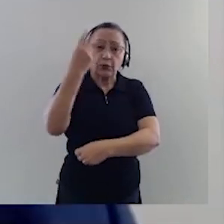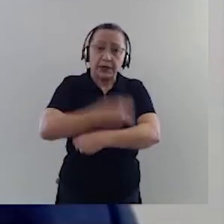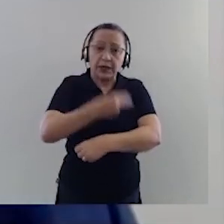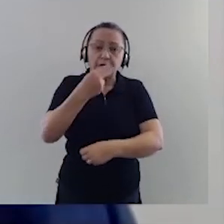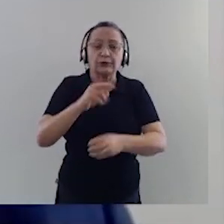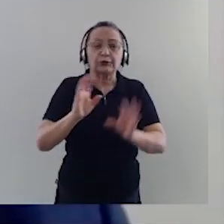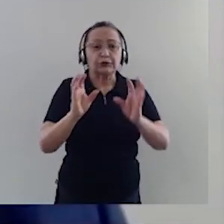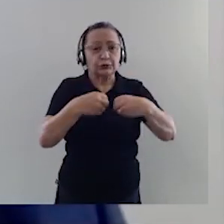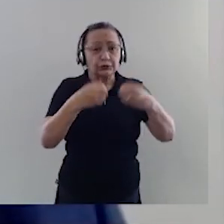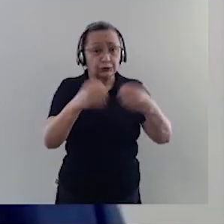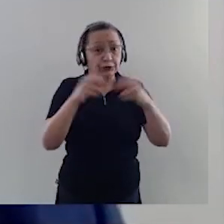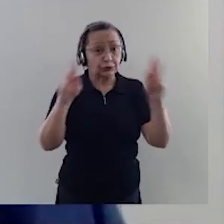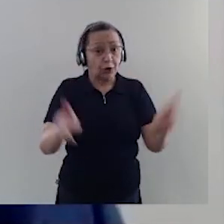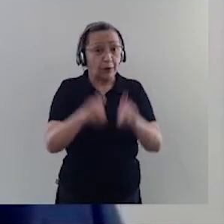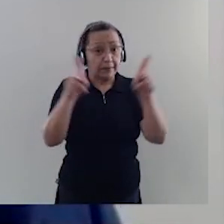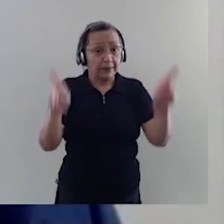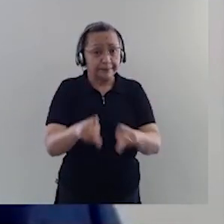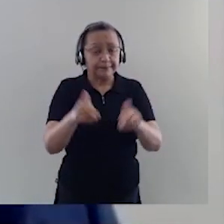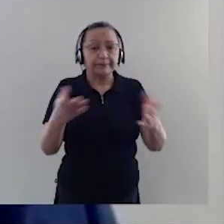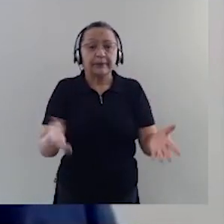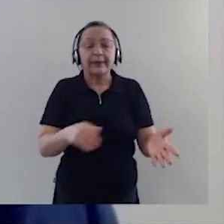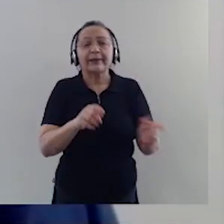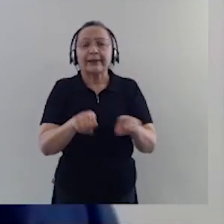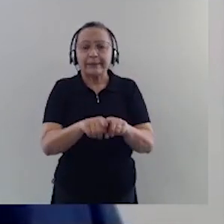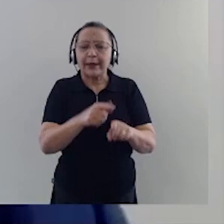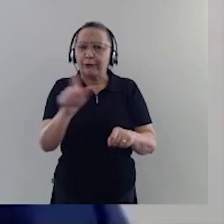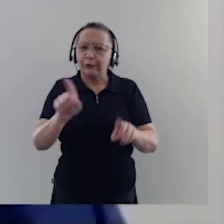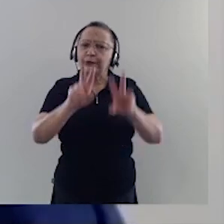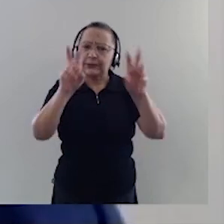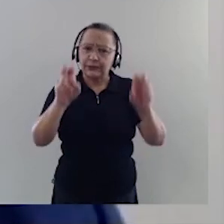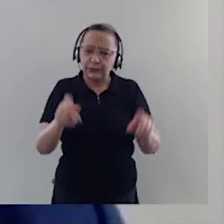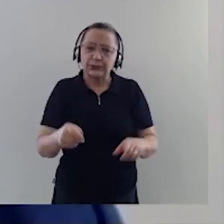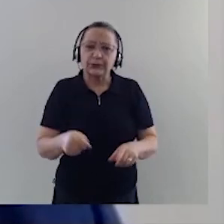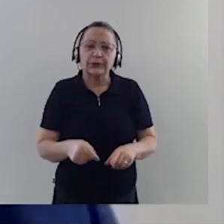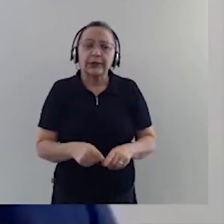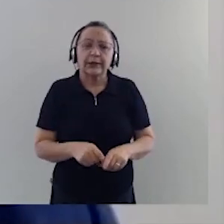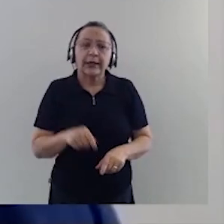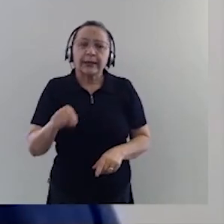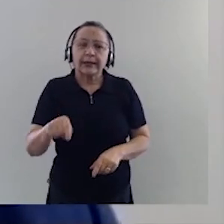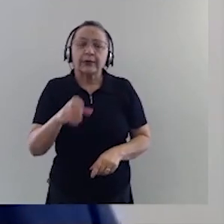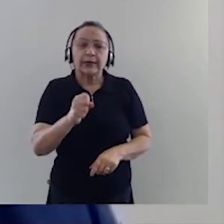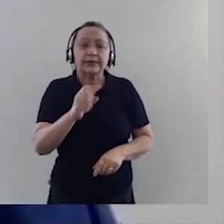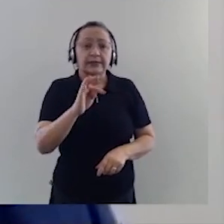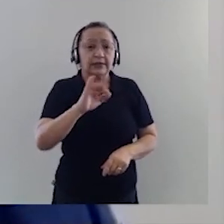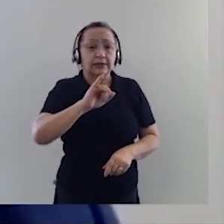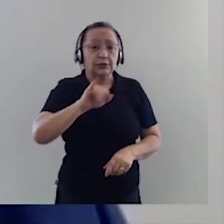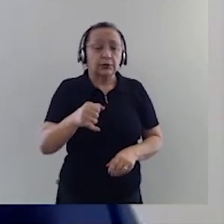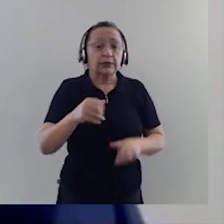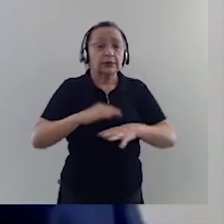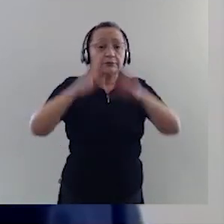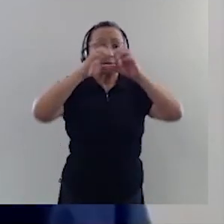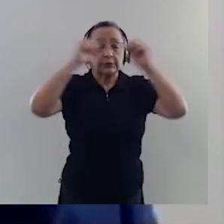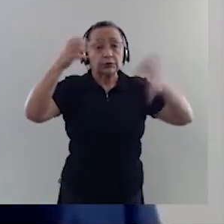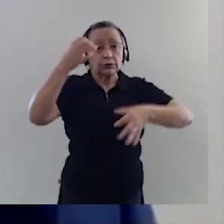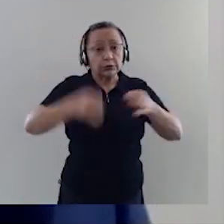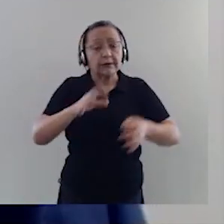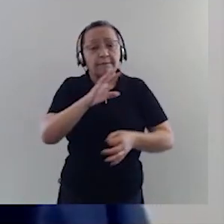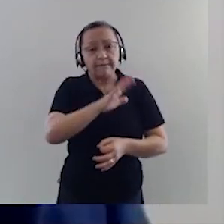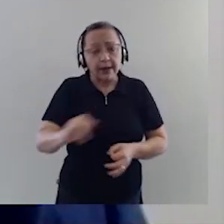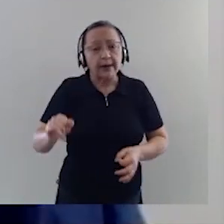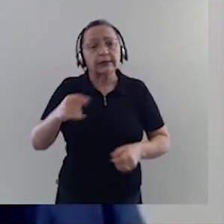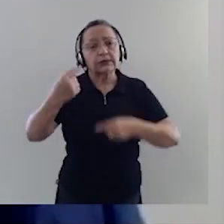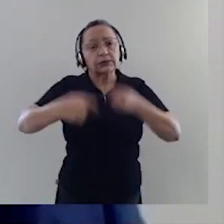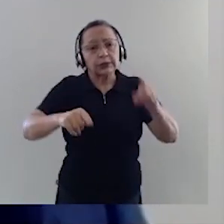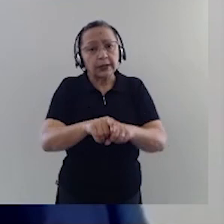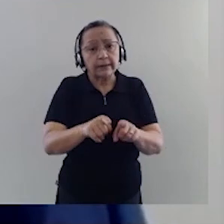ponto que nós vamos ter que tratar, formar a jurisprudência no STJ, se há ou não a isenção, isso tudo, claro,